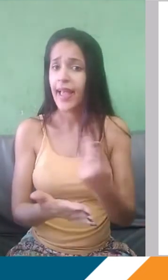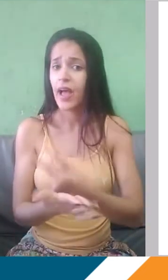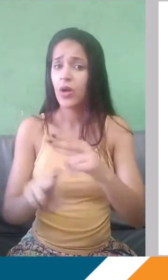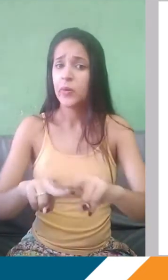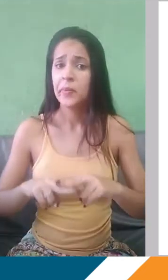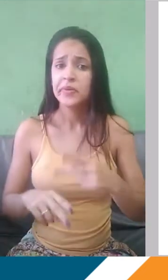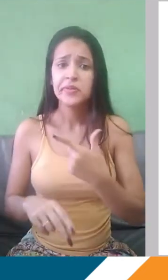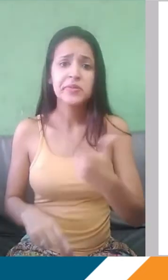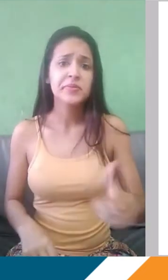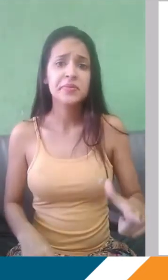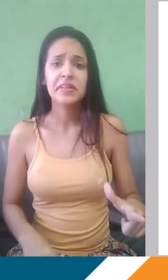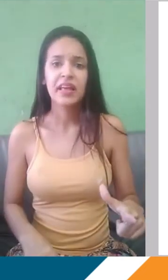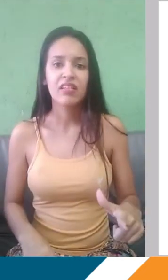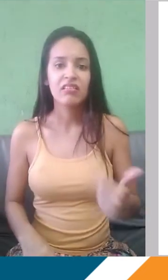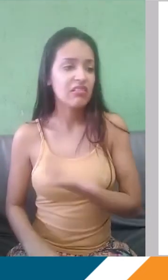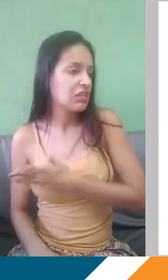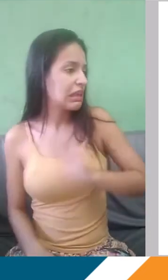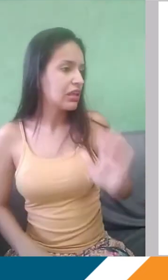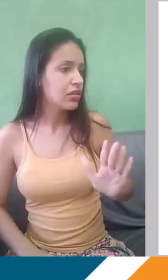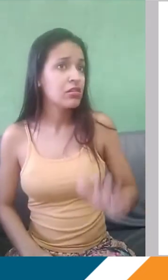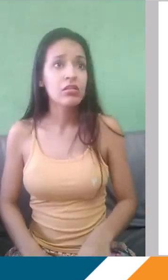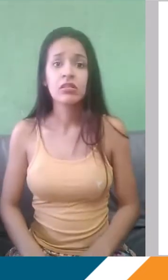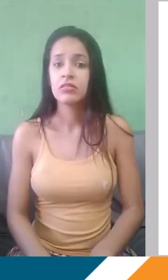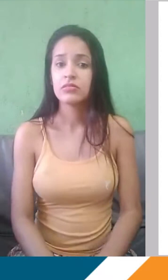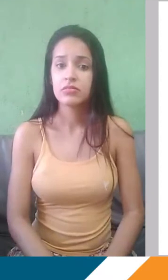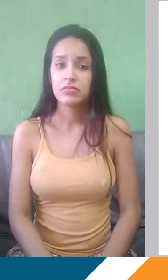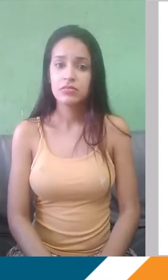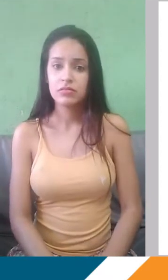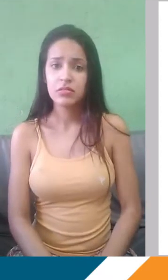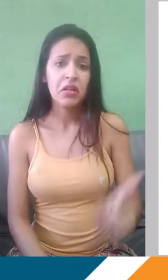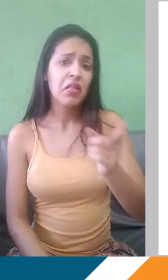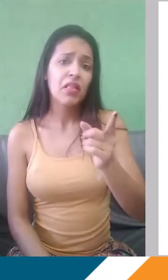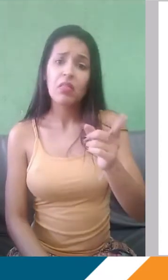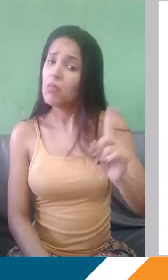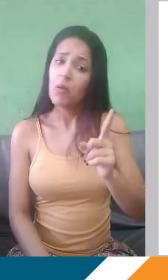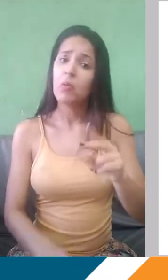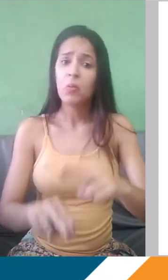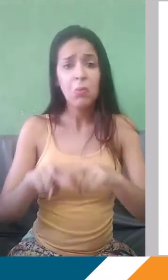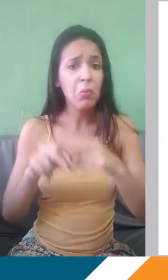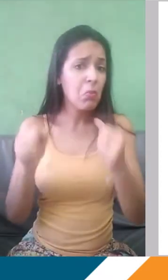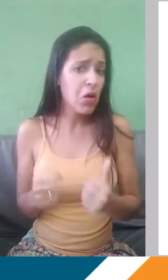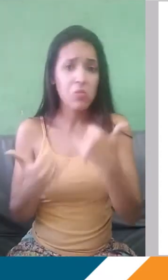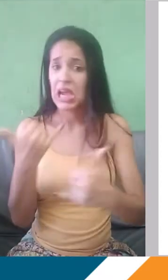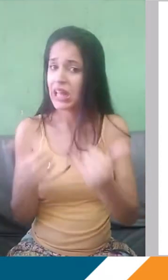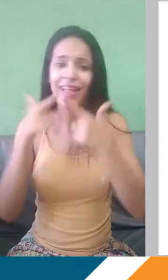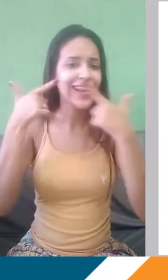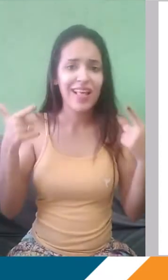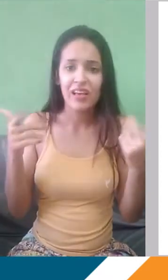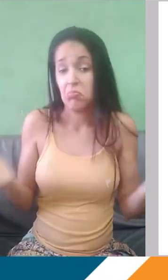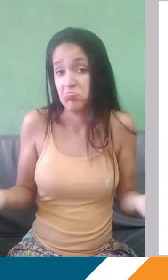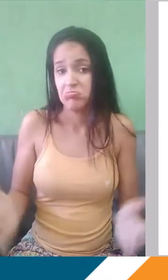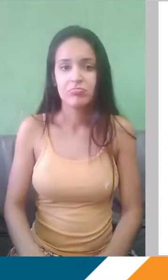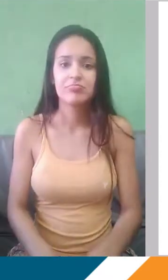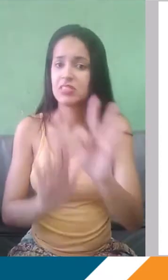Pelo contrário, ficamos imaginando que a situação até deve ter rendido boas risadas. Por fim, sobre